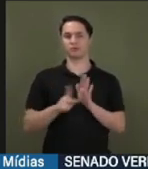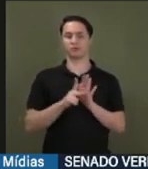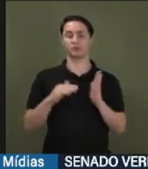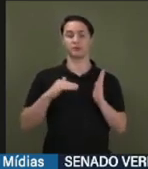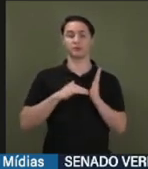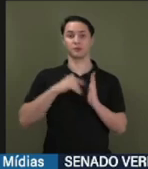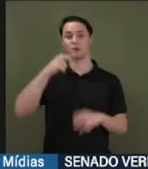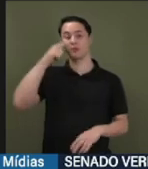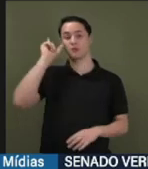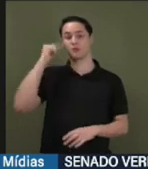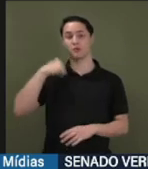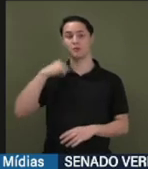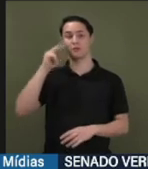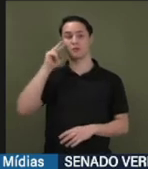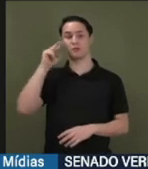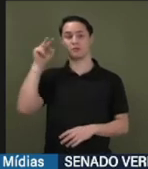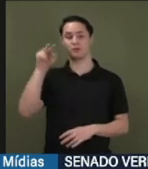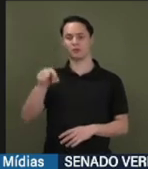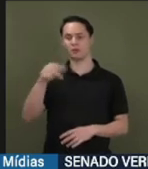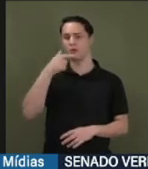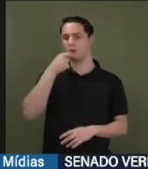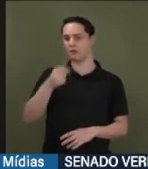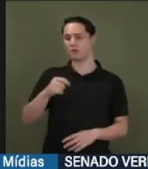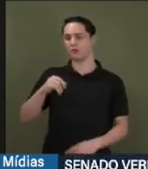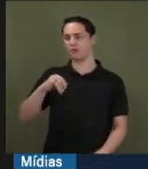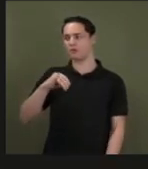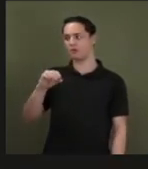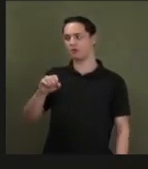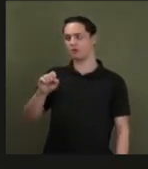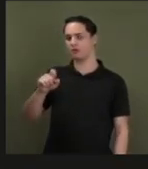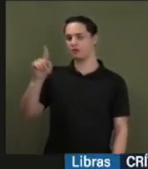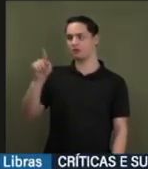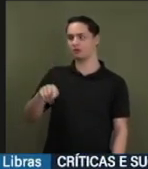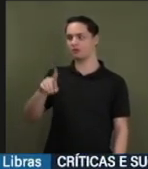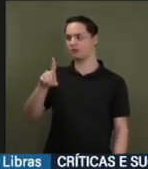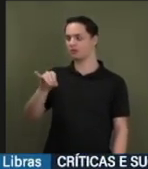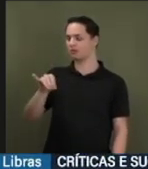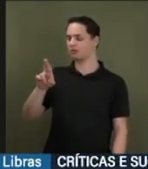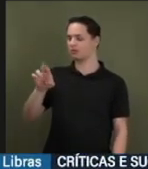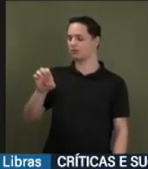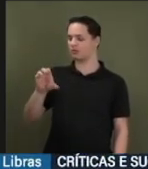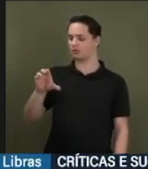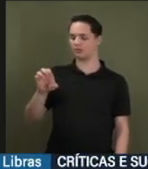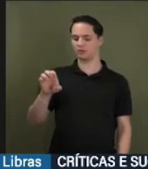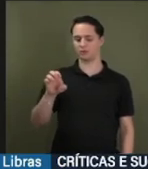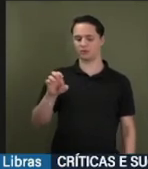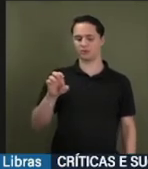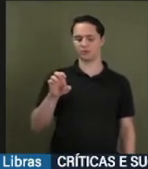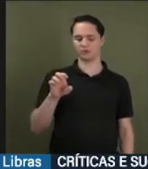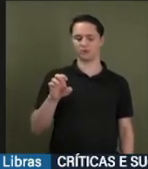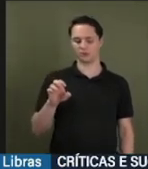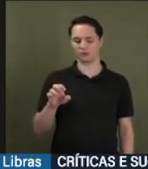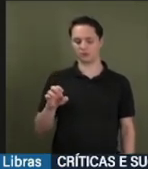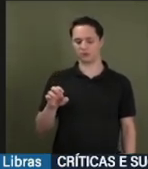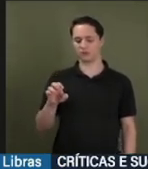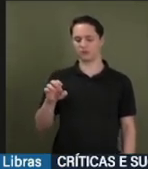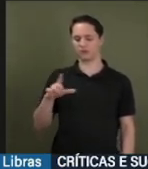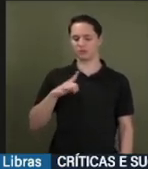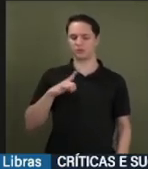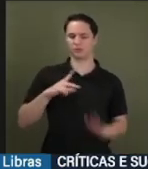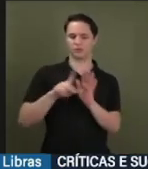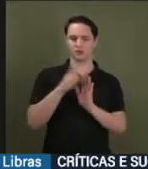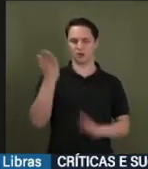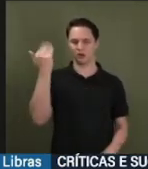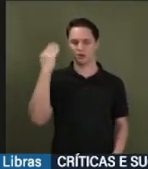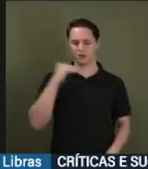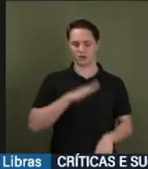ter visto aí o Zé Dirceu condenado, né, desde a época do mensalão,